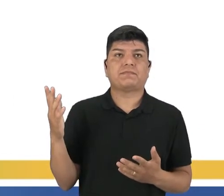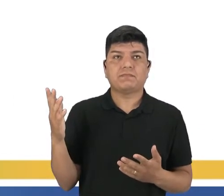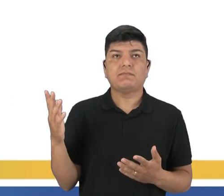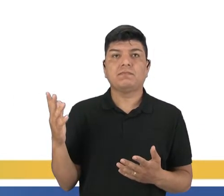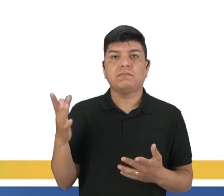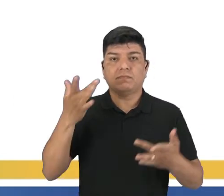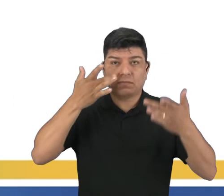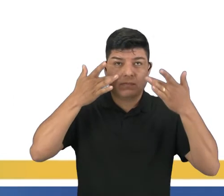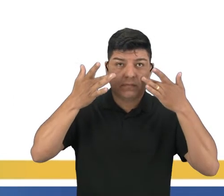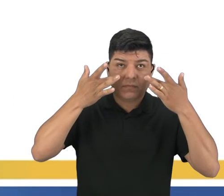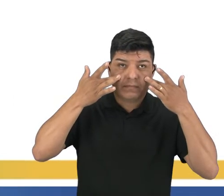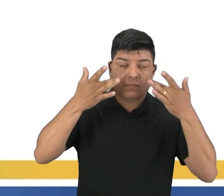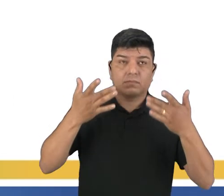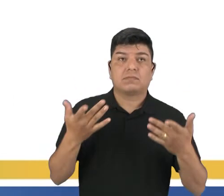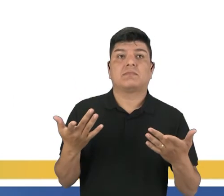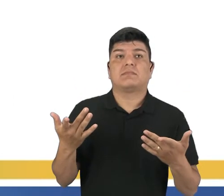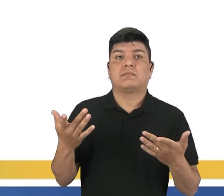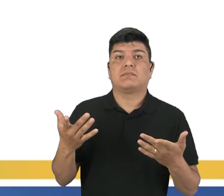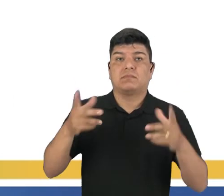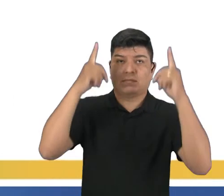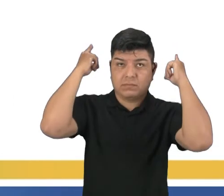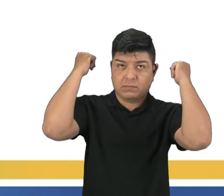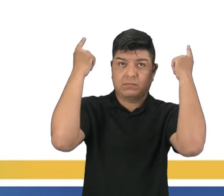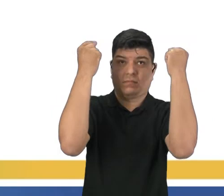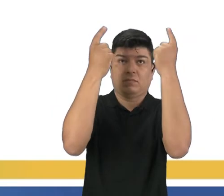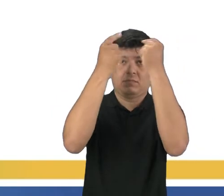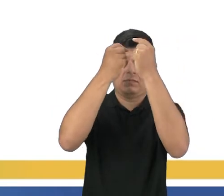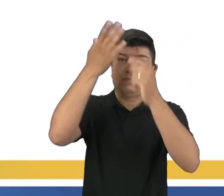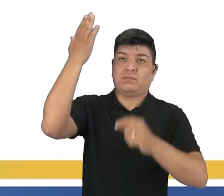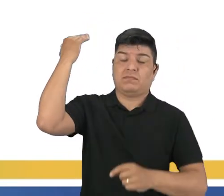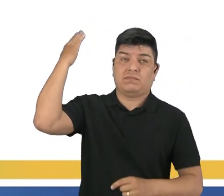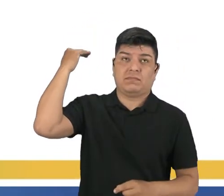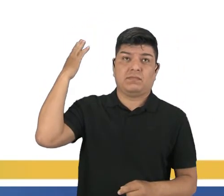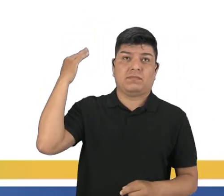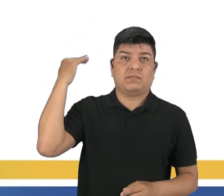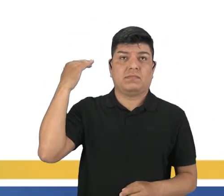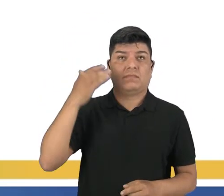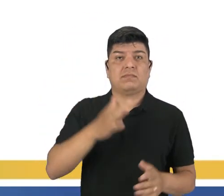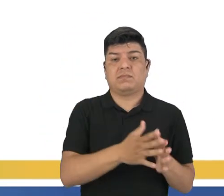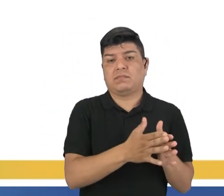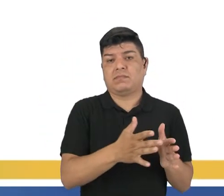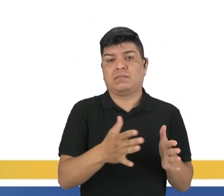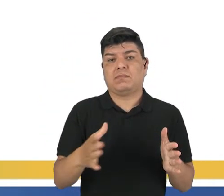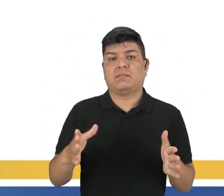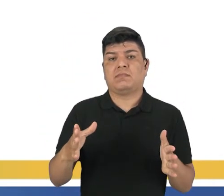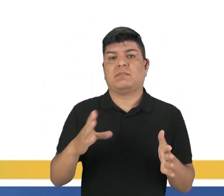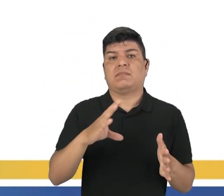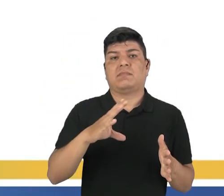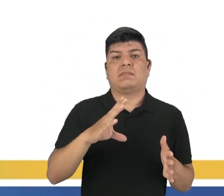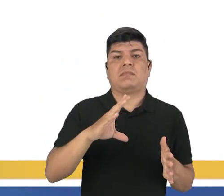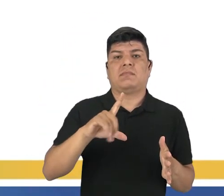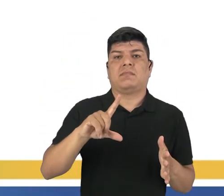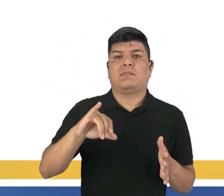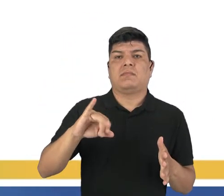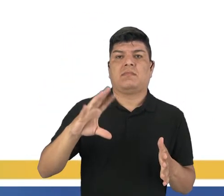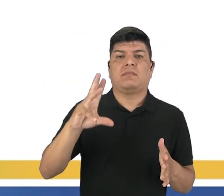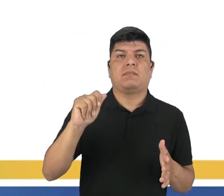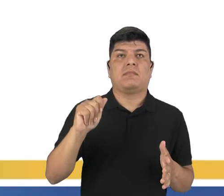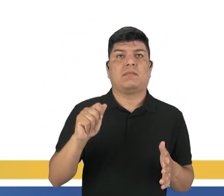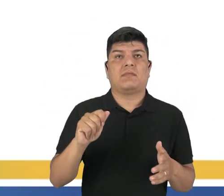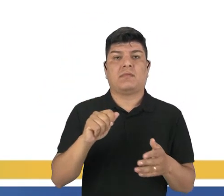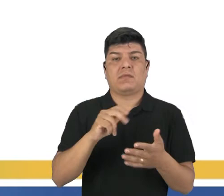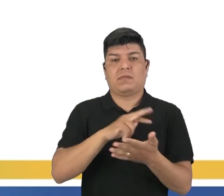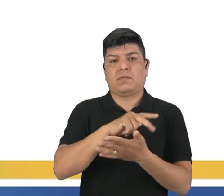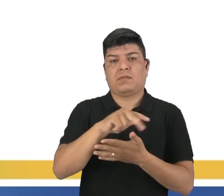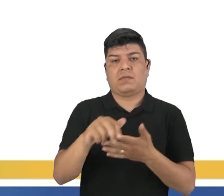convencional teatro de arena. Na Grécia Antiga, durante a época clássica, foram construídos muitos